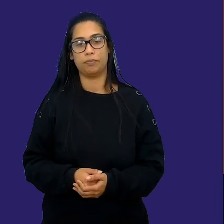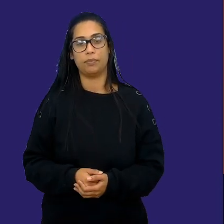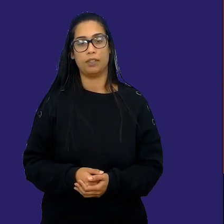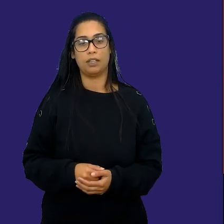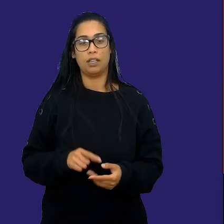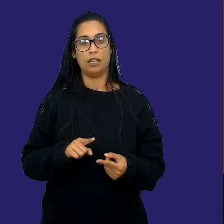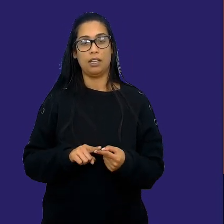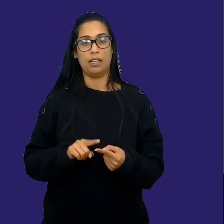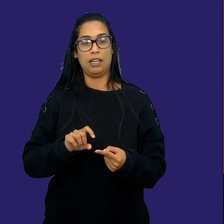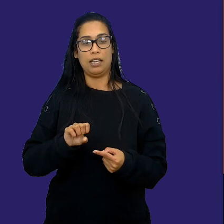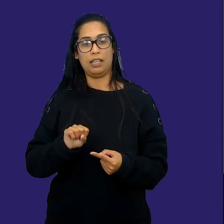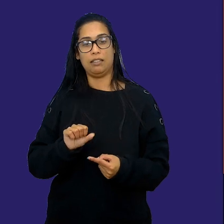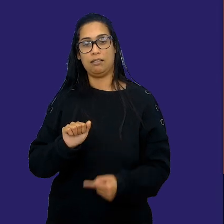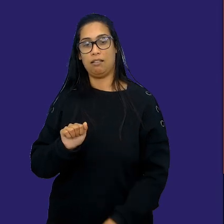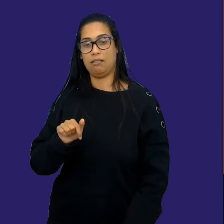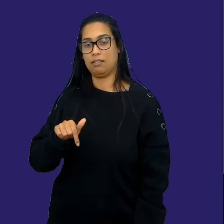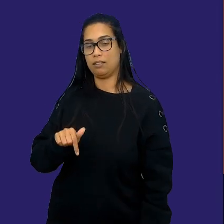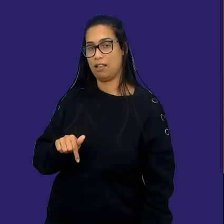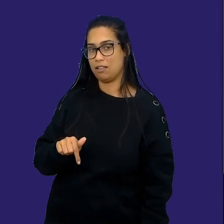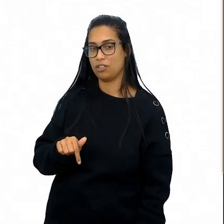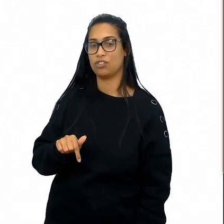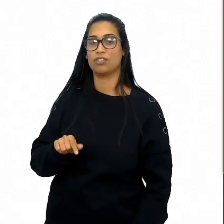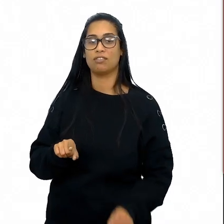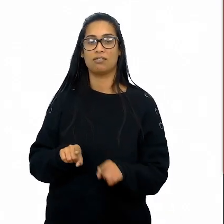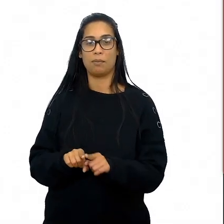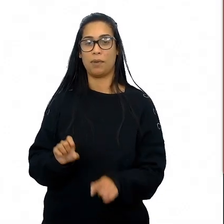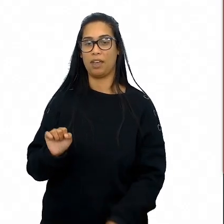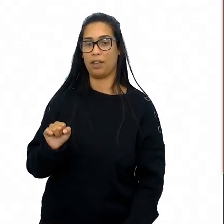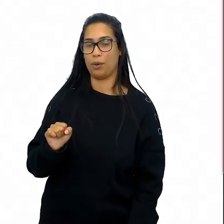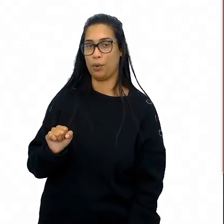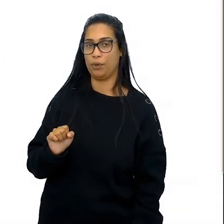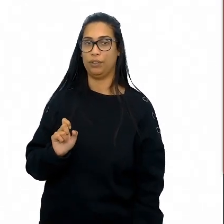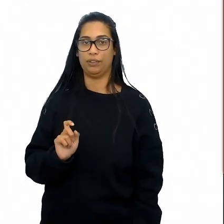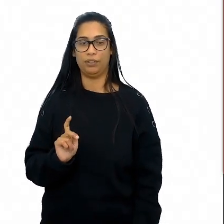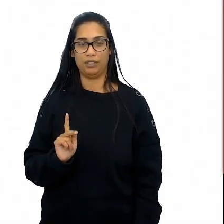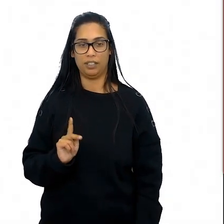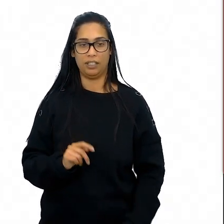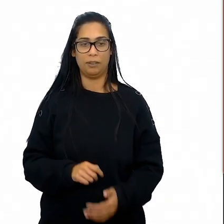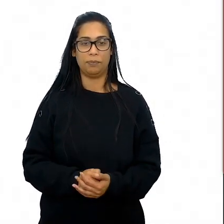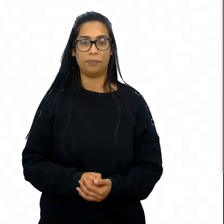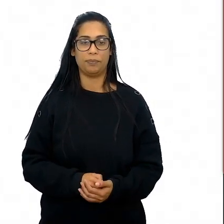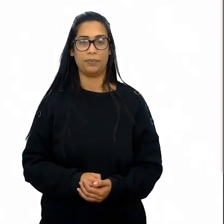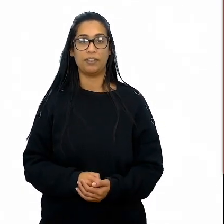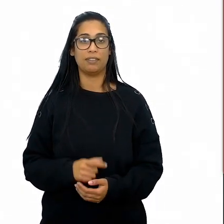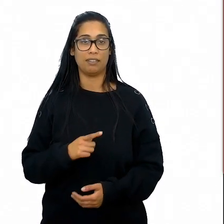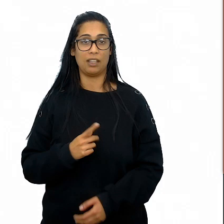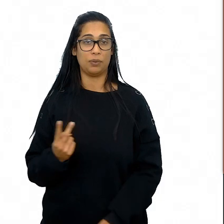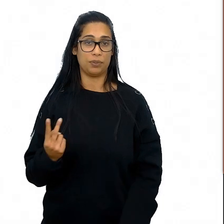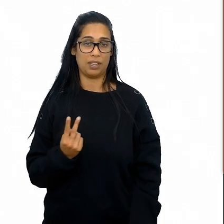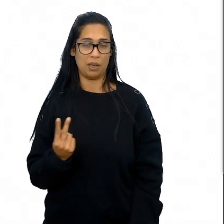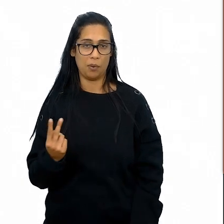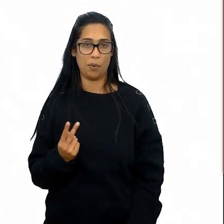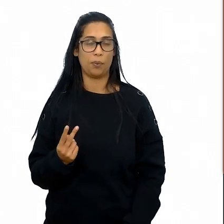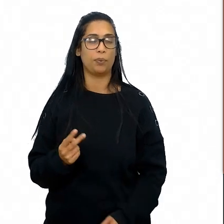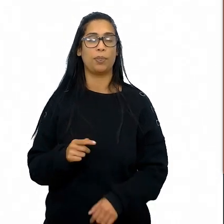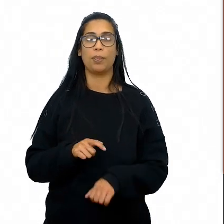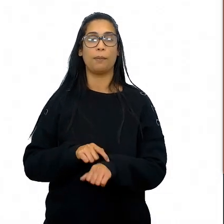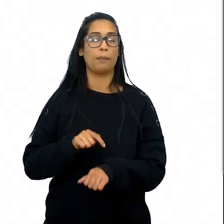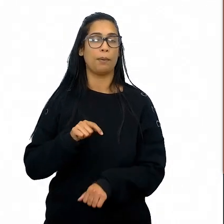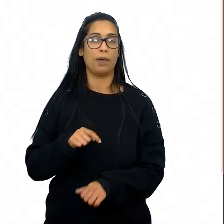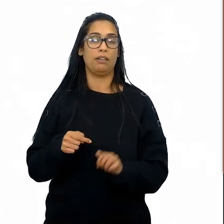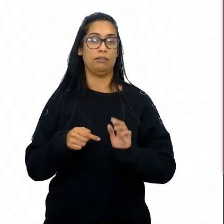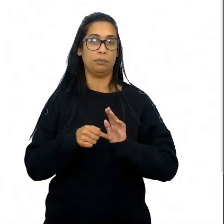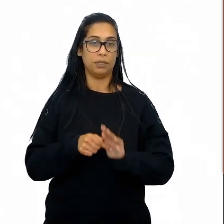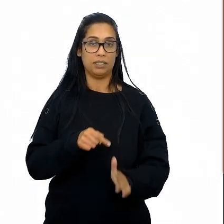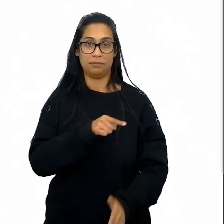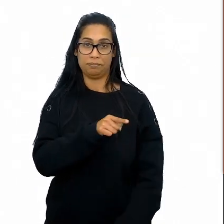sa8 como Prometida dormente tá bom pessoal então iniciamos o nosso segundo momento e aí Eu começo